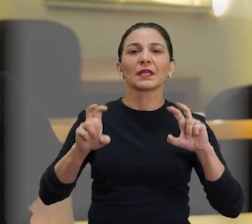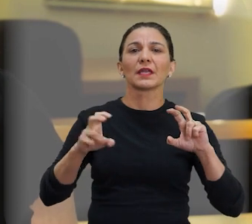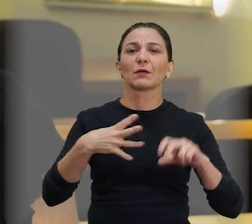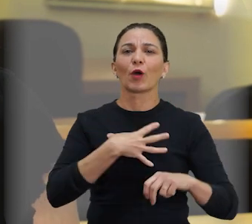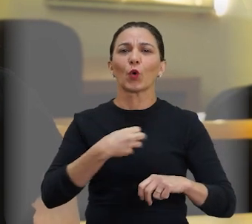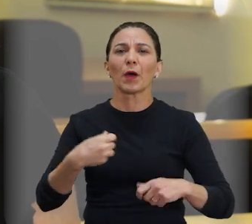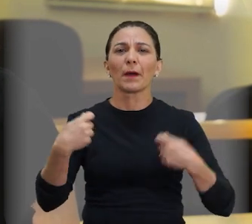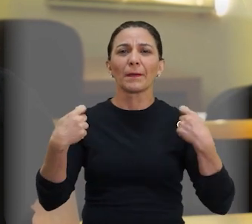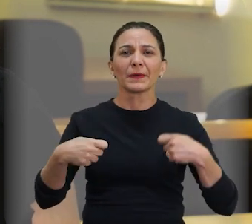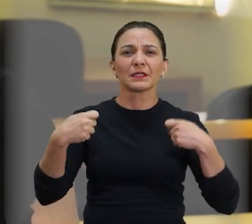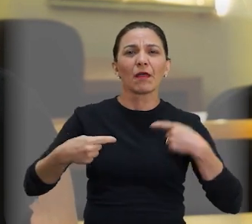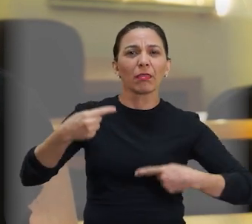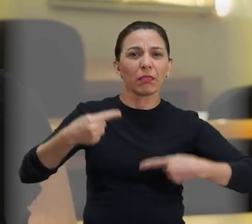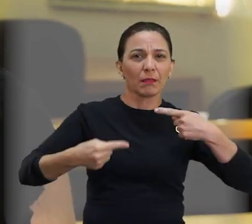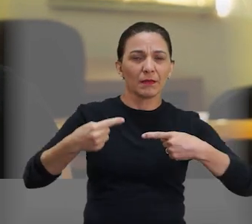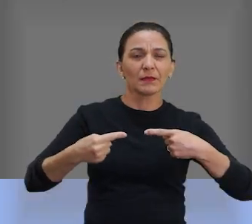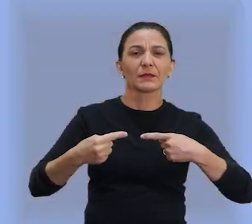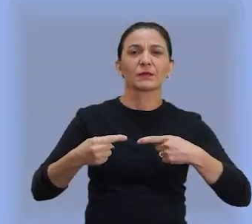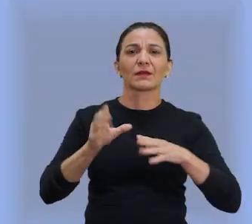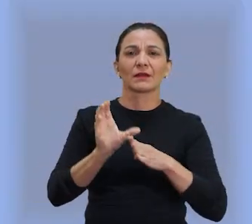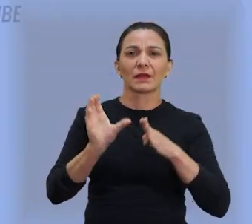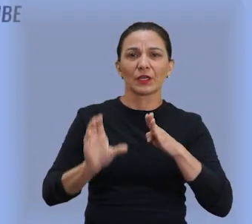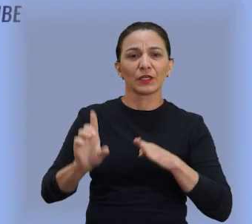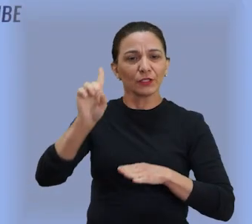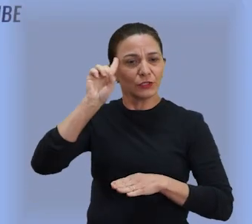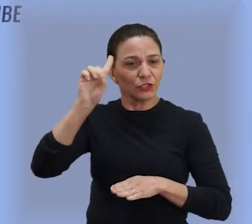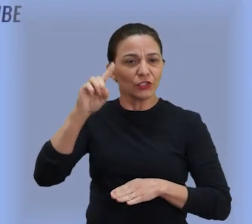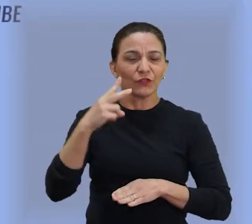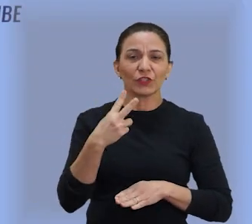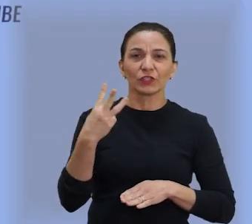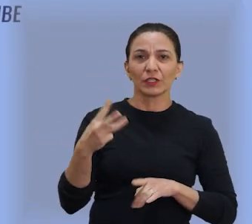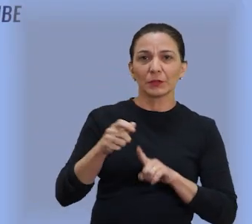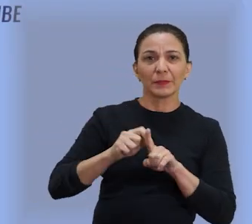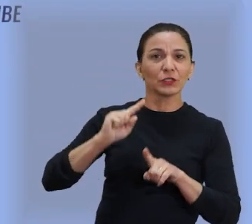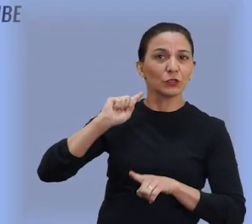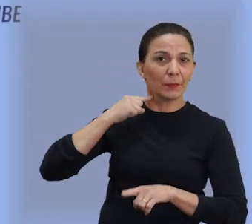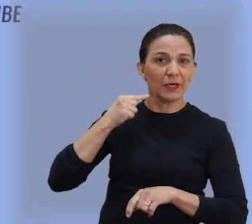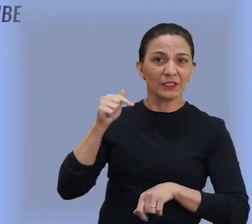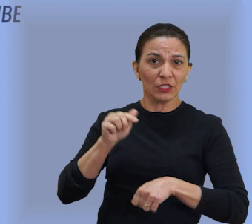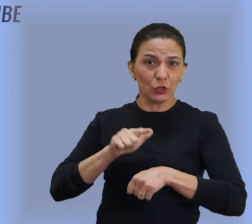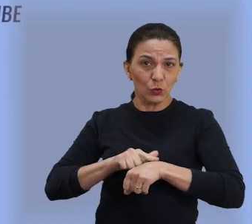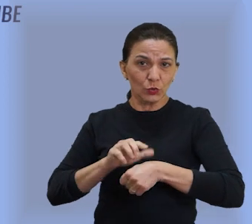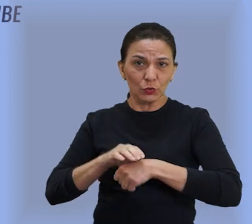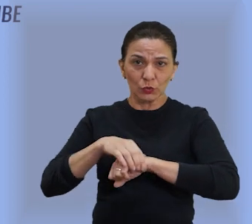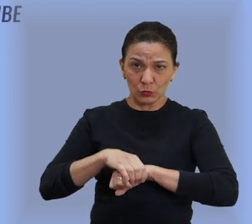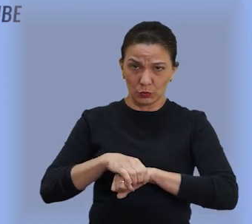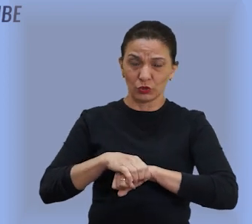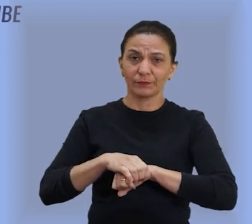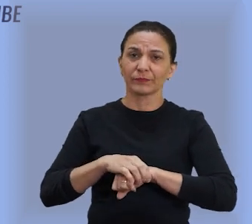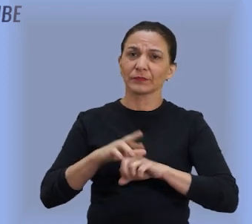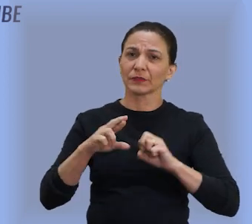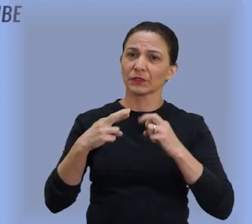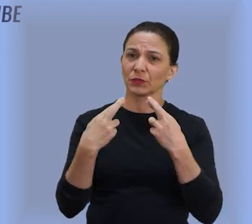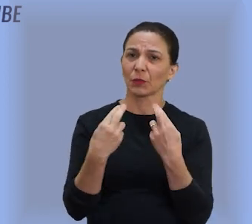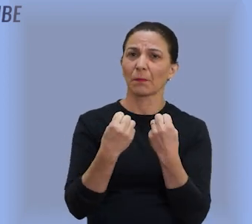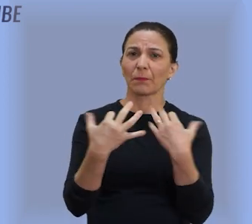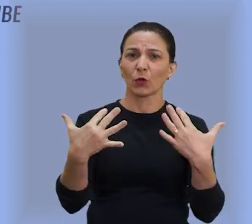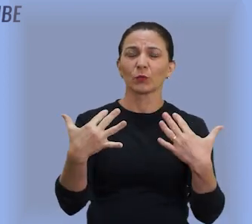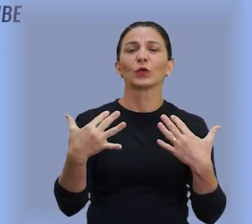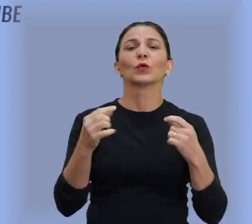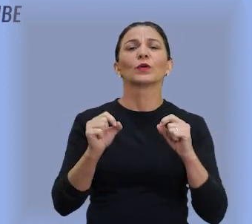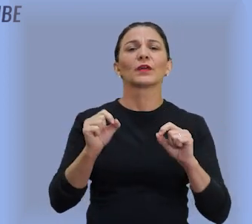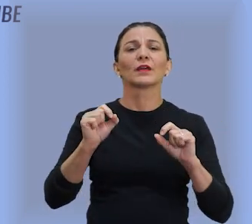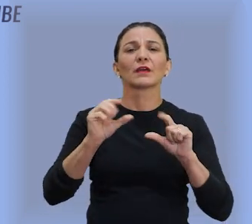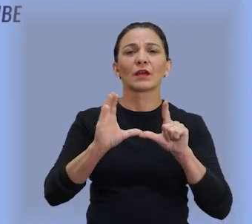Precisamos falar sobre o suicídio aqui na Câmara dia 23 de maio às 19 horas no plenário e essa